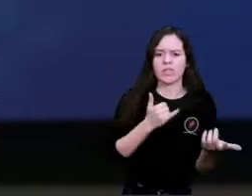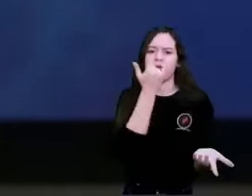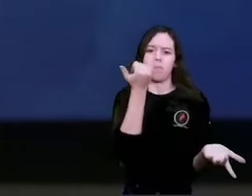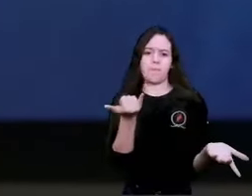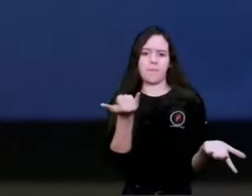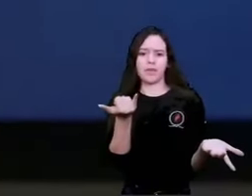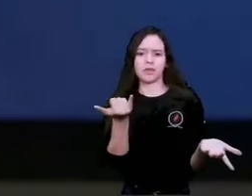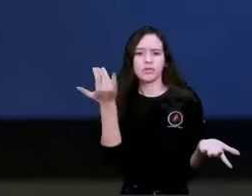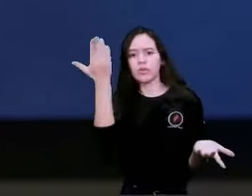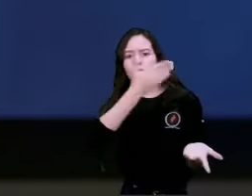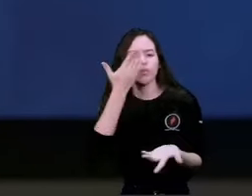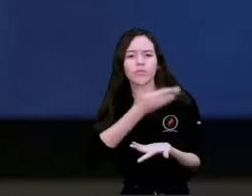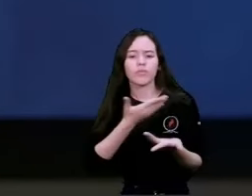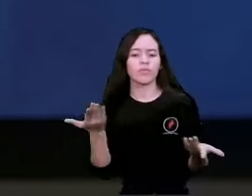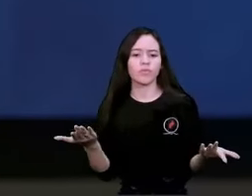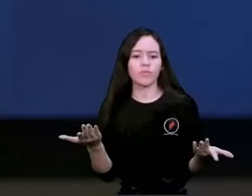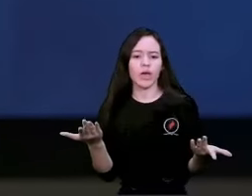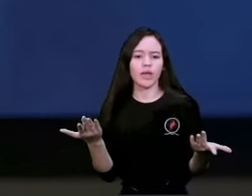está lendo os sinais.